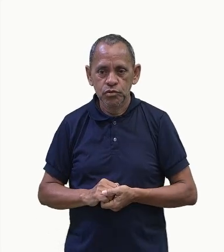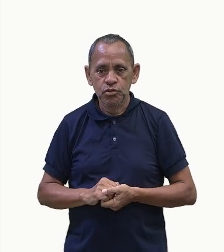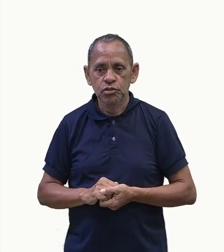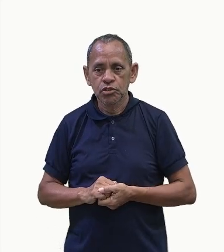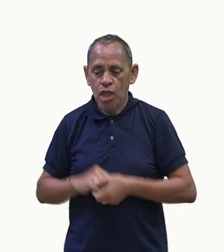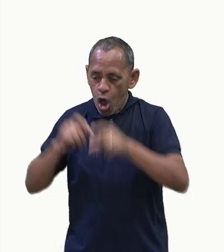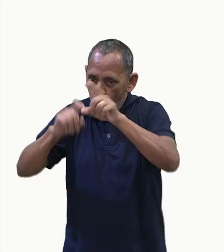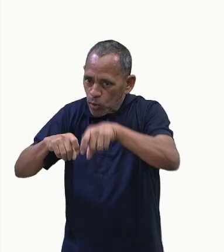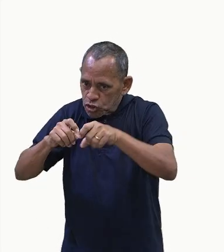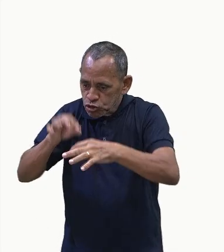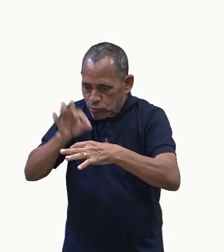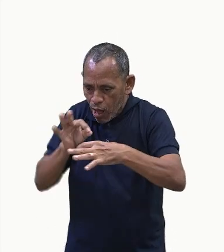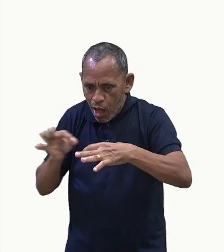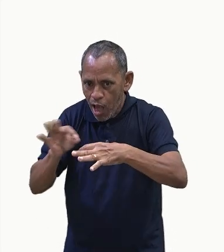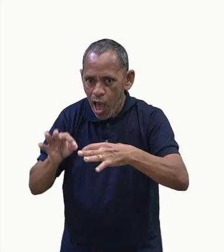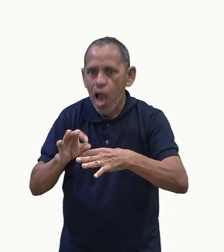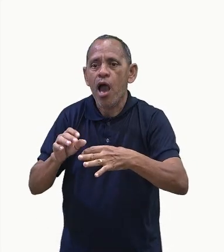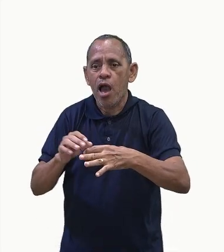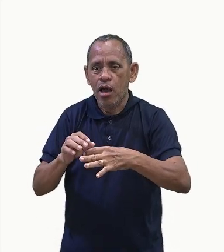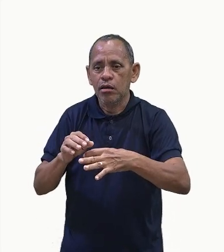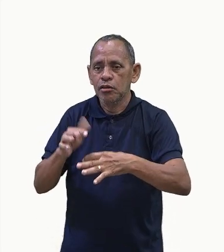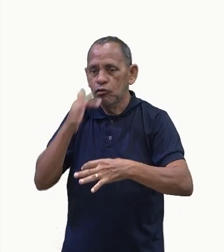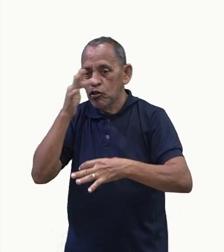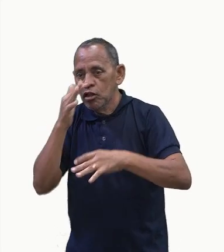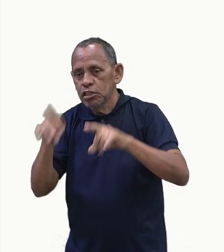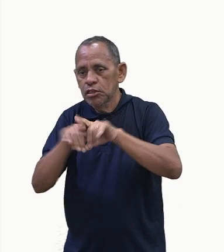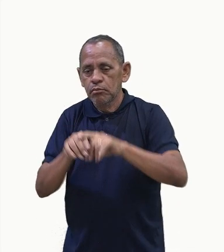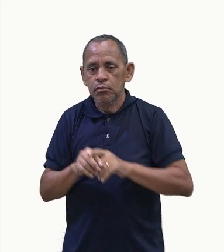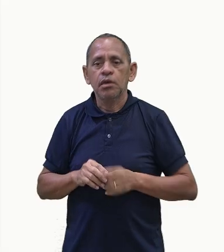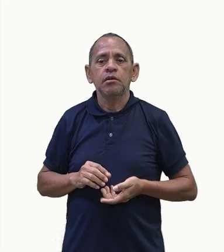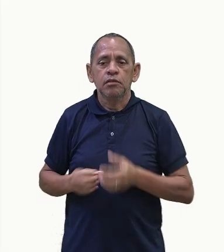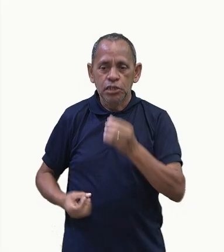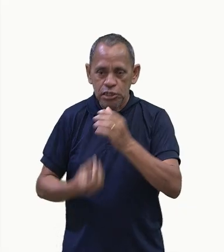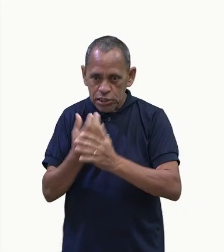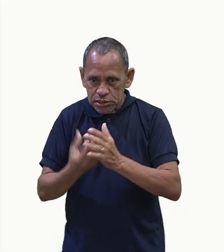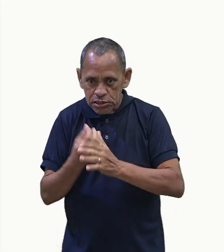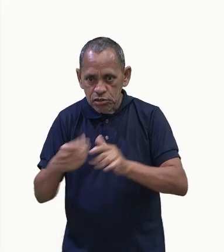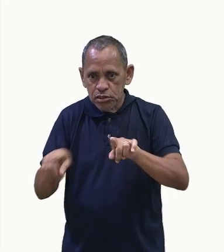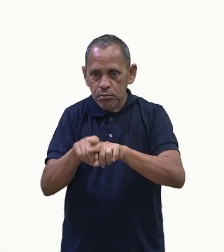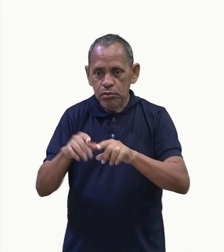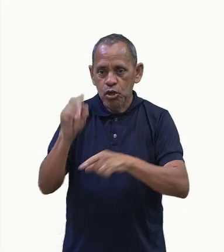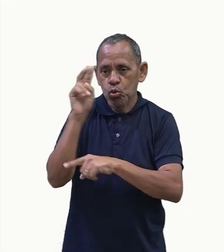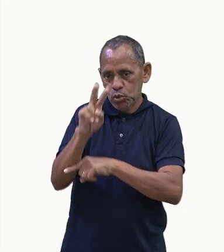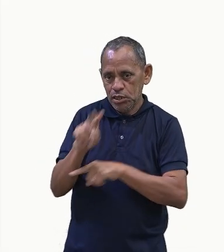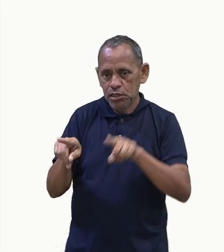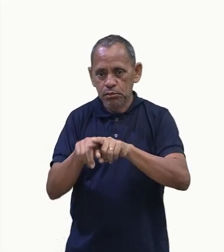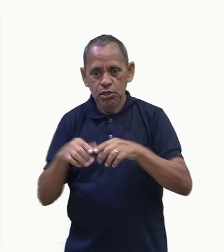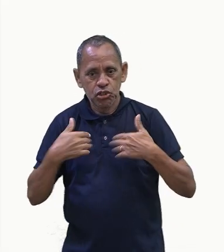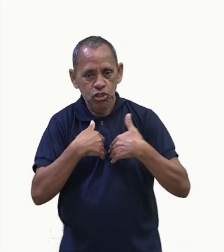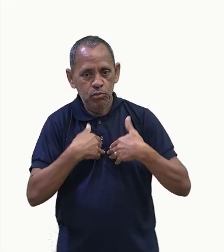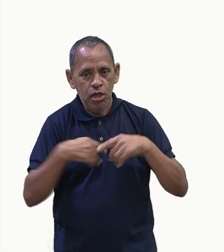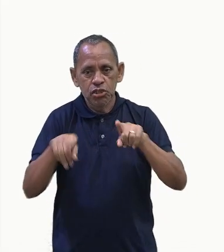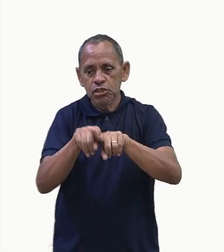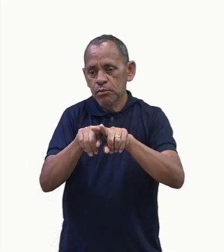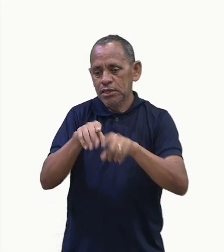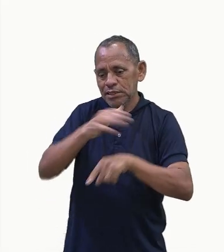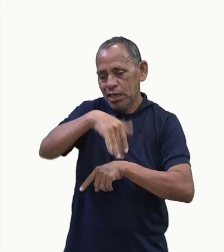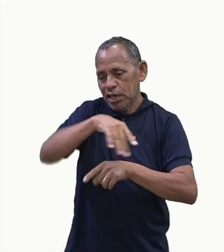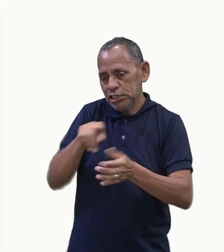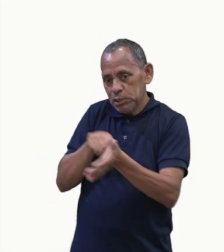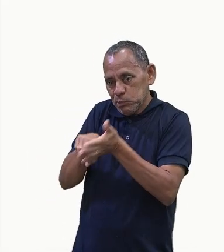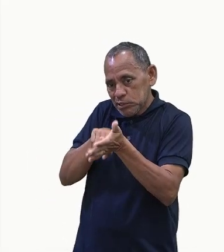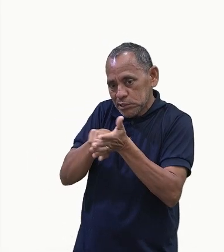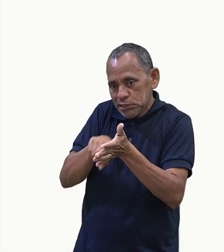na criação de animais também. E é utilizado, então, também na pesquisa, para a gente,